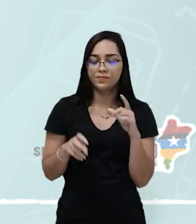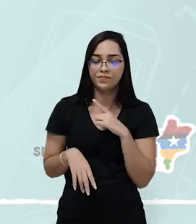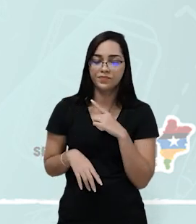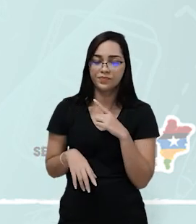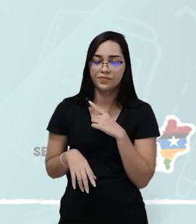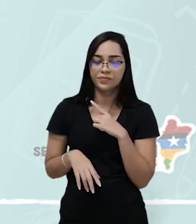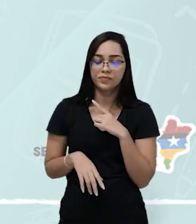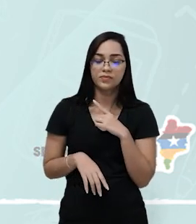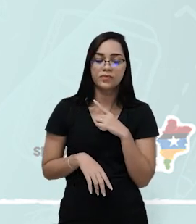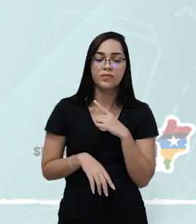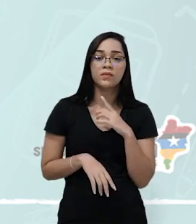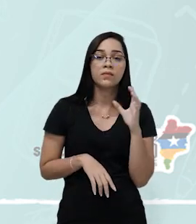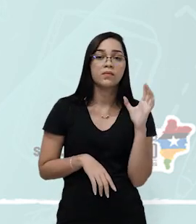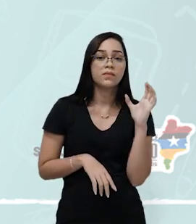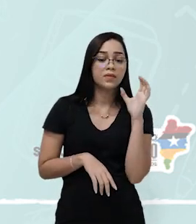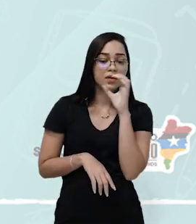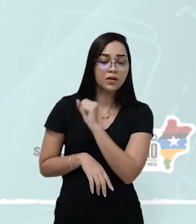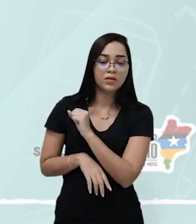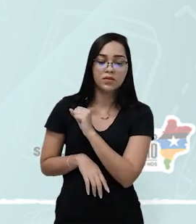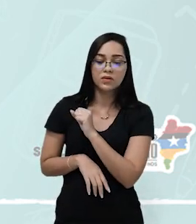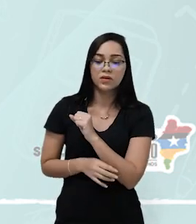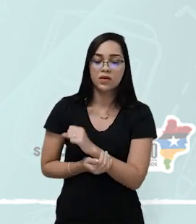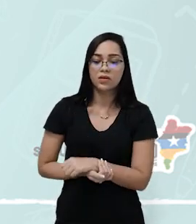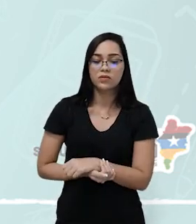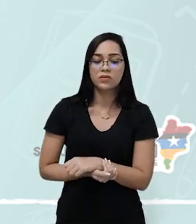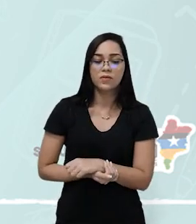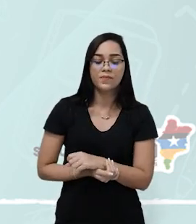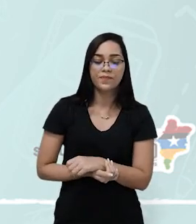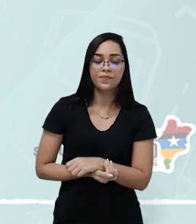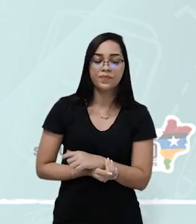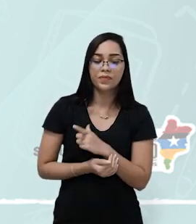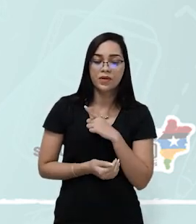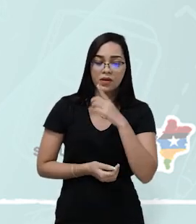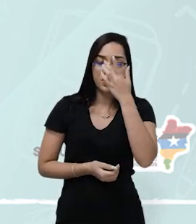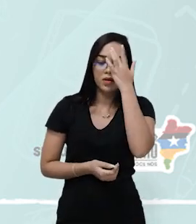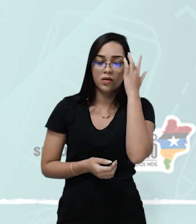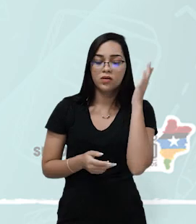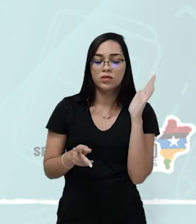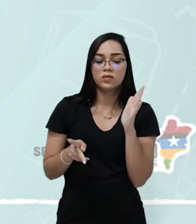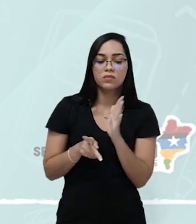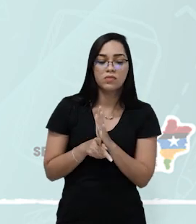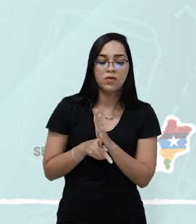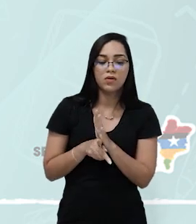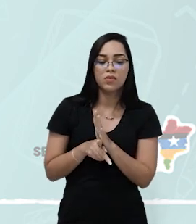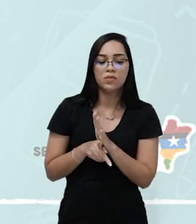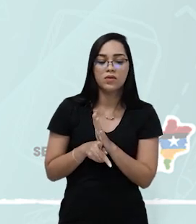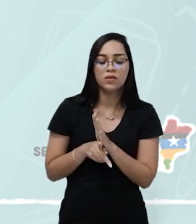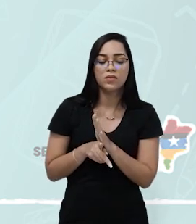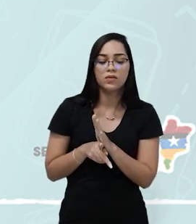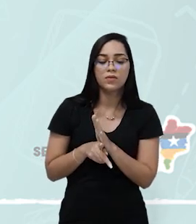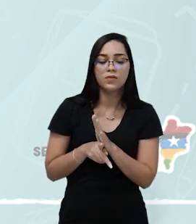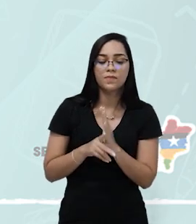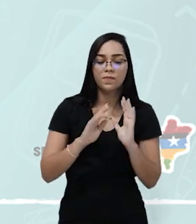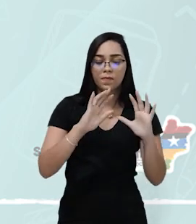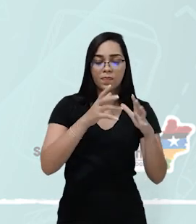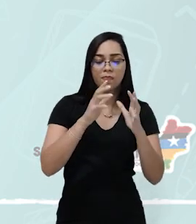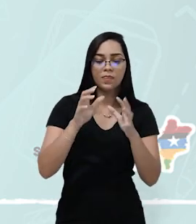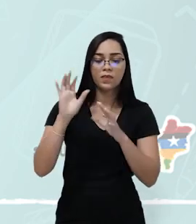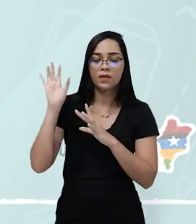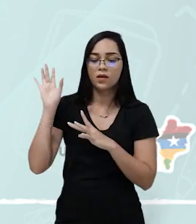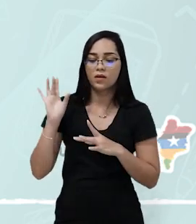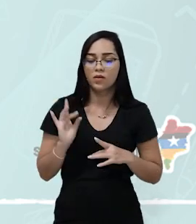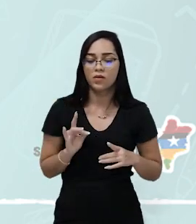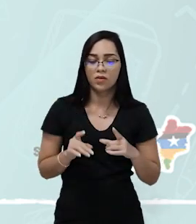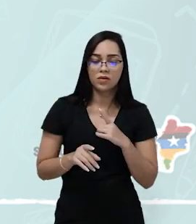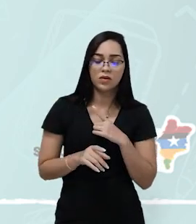perfaz-se de fatos circunstanciais, tá? E corriqueiros, tendo pessoas pertencentes pertencentes